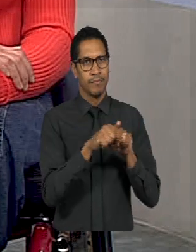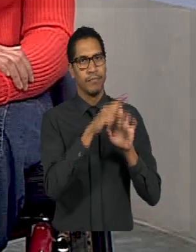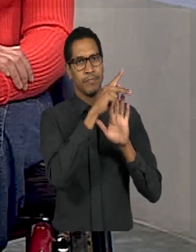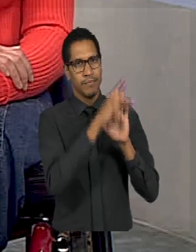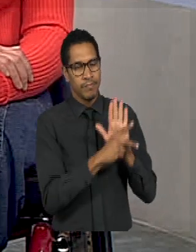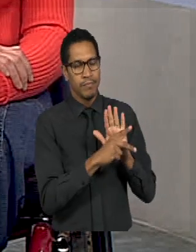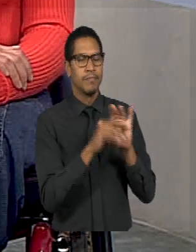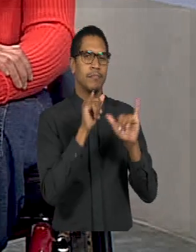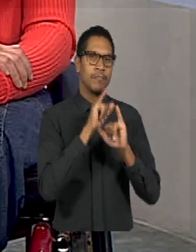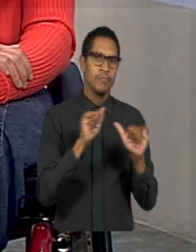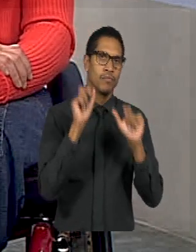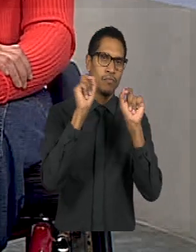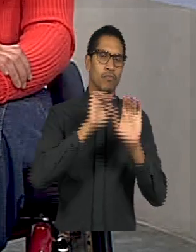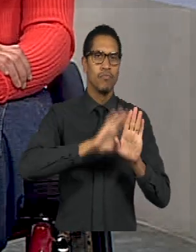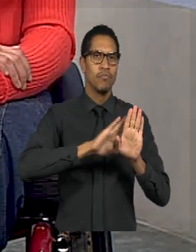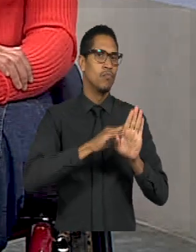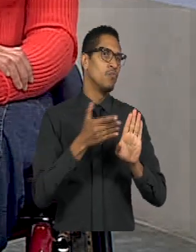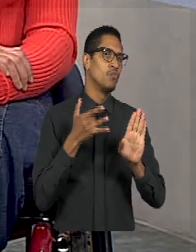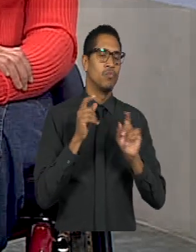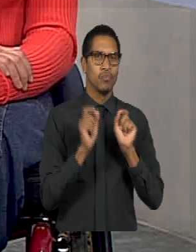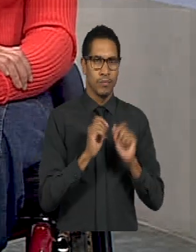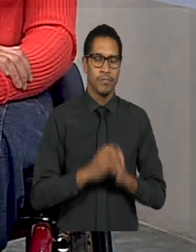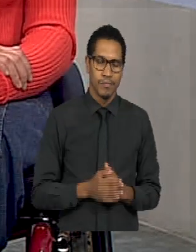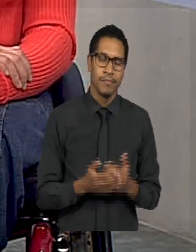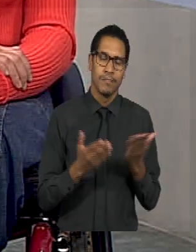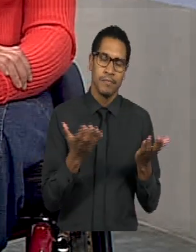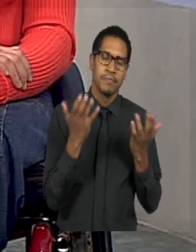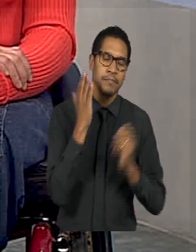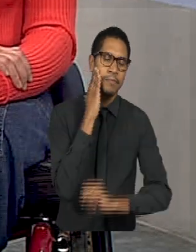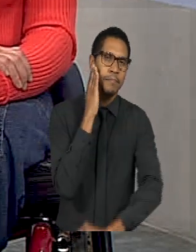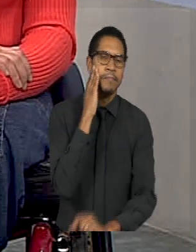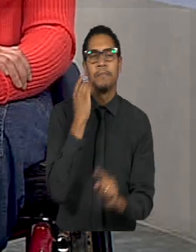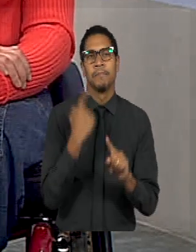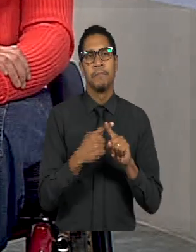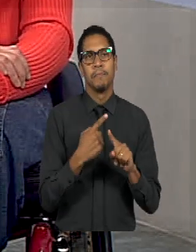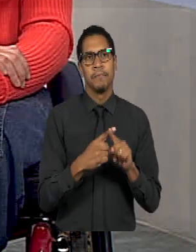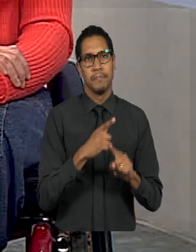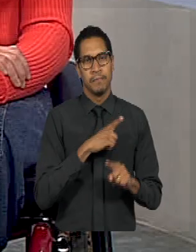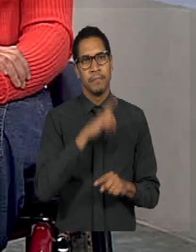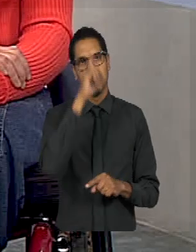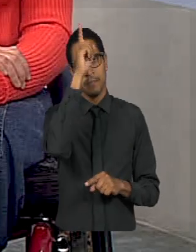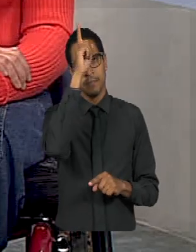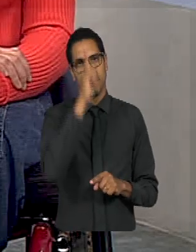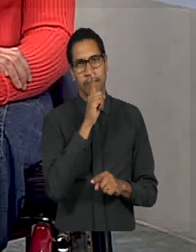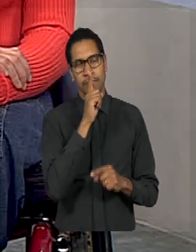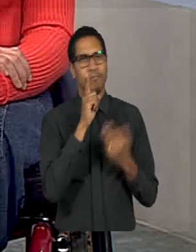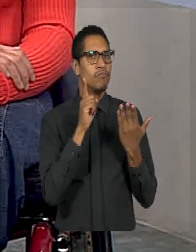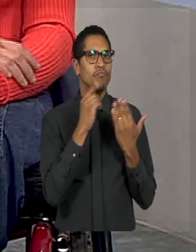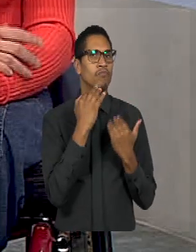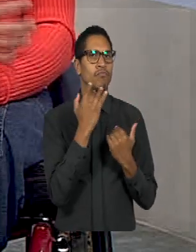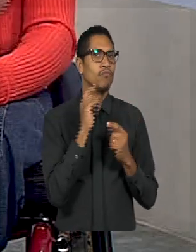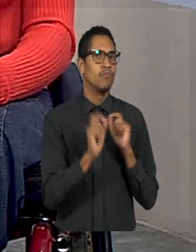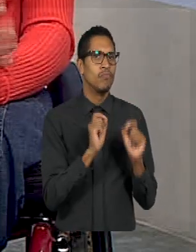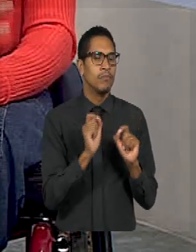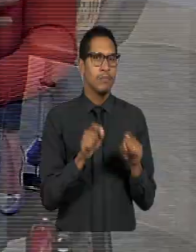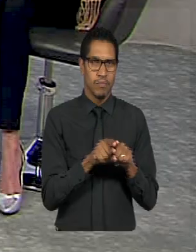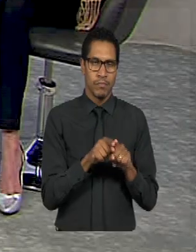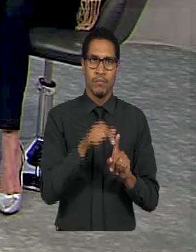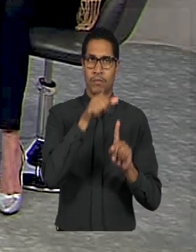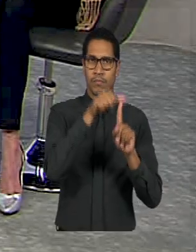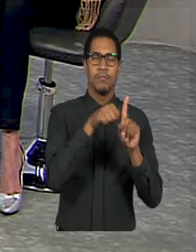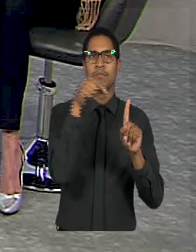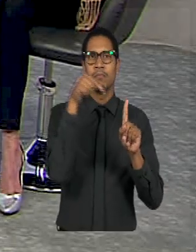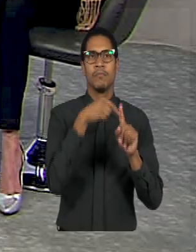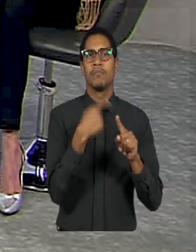cada campanha. E nesse caso também gostaríamos de saber o porquê a cor amarela e por que esse mês foram os escolhidos para essa